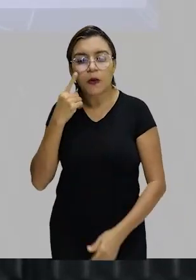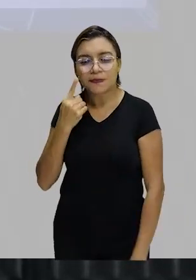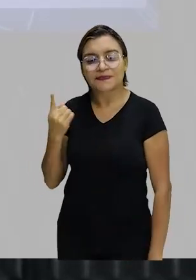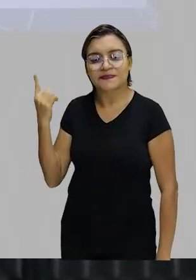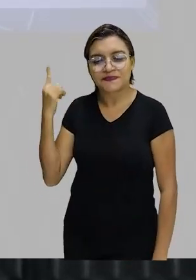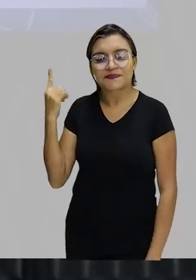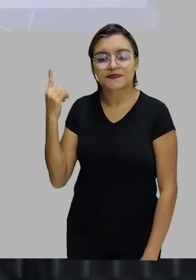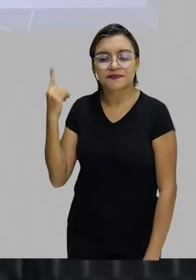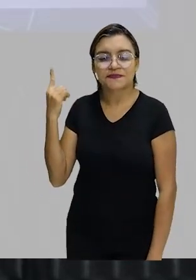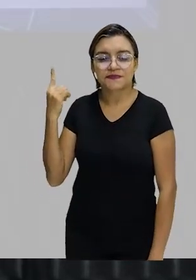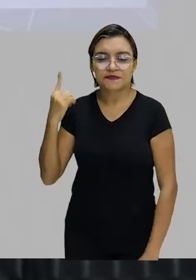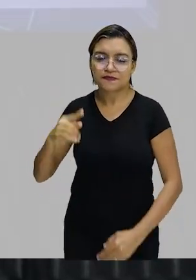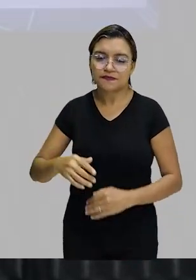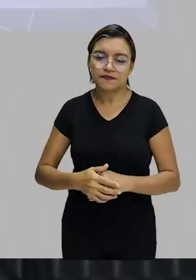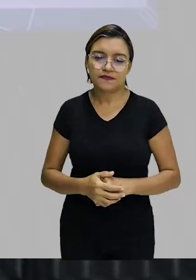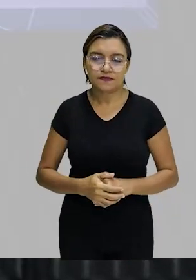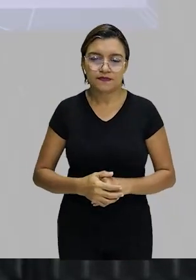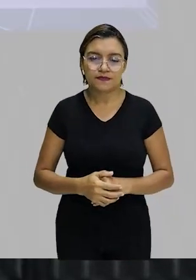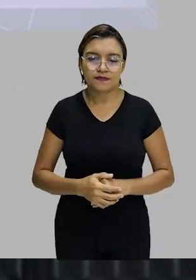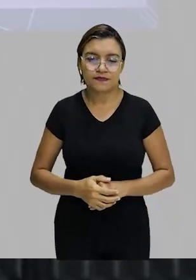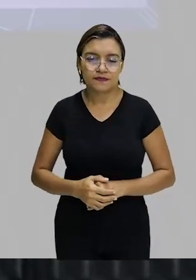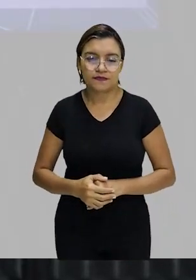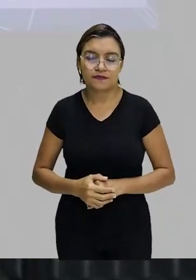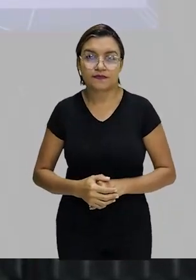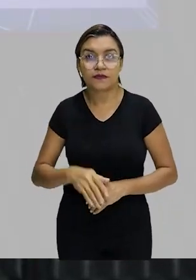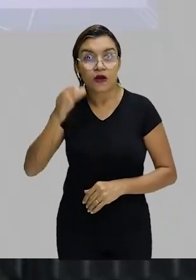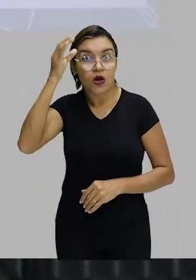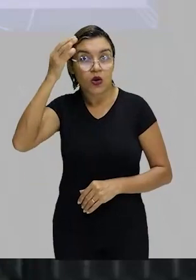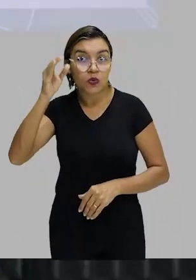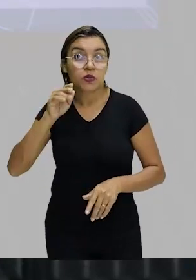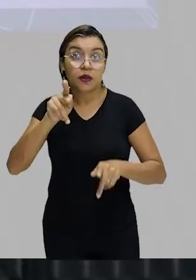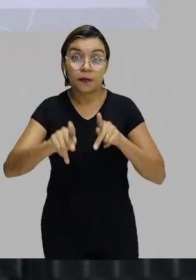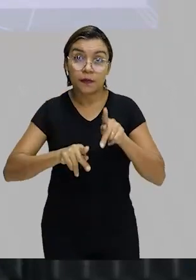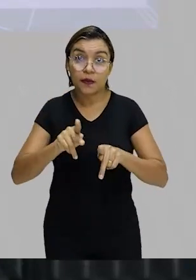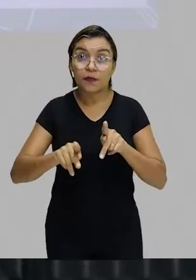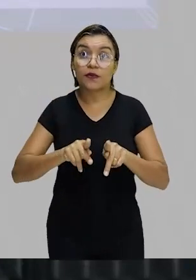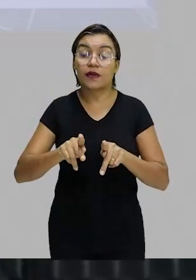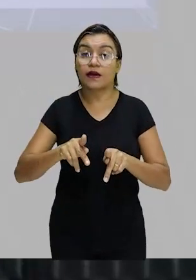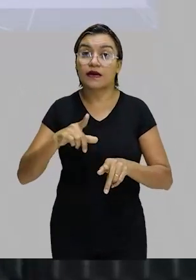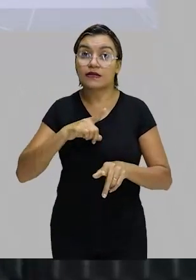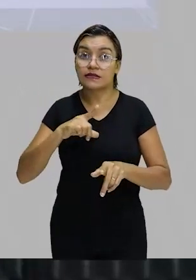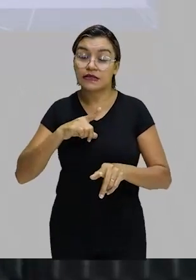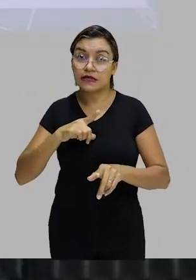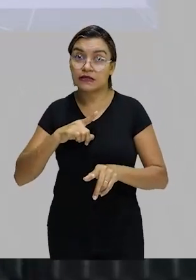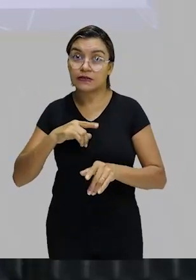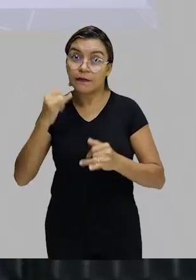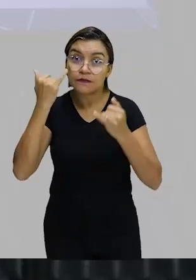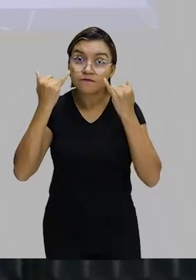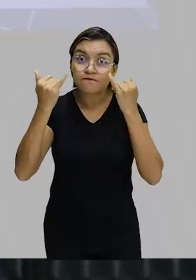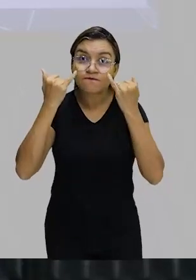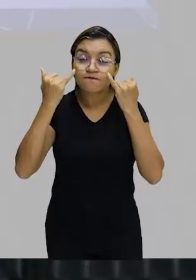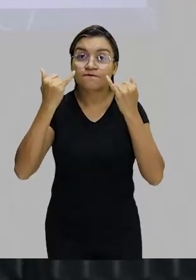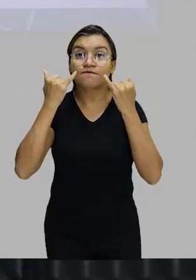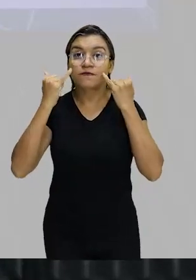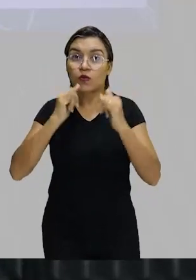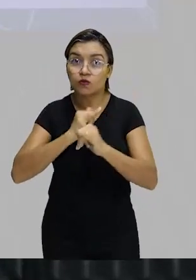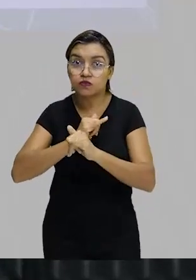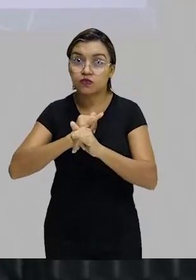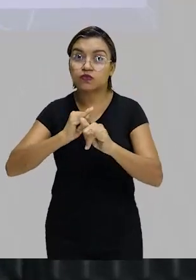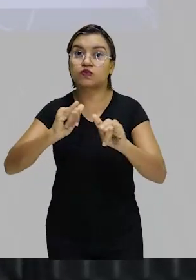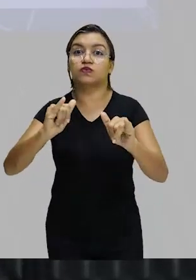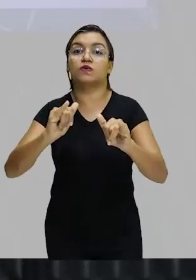also informed by the mass media. A cultura popular muitas vezes é informada, ela é propagada